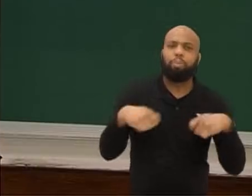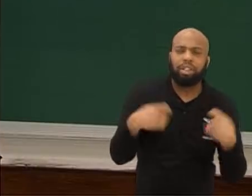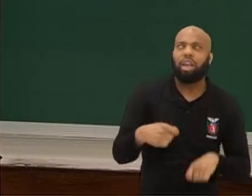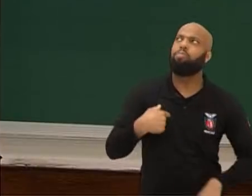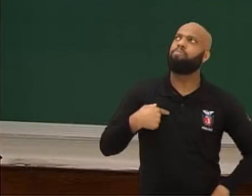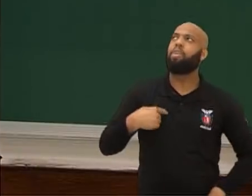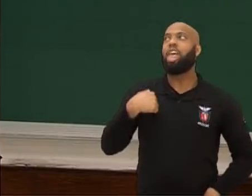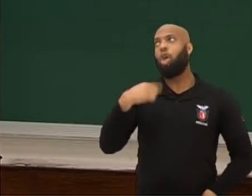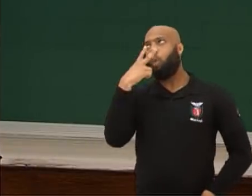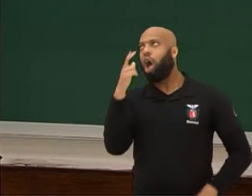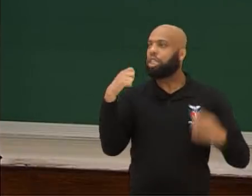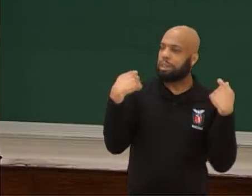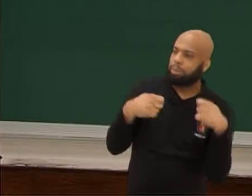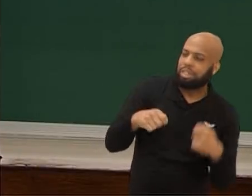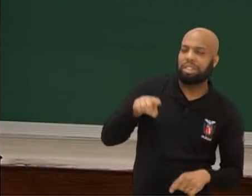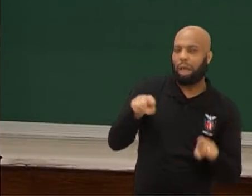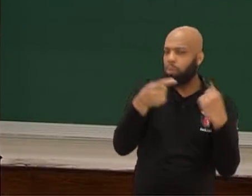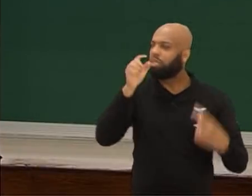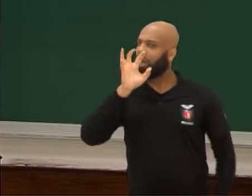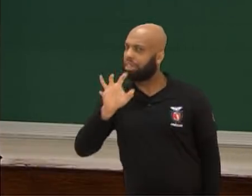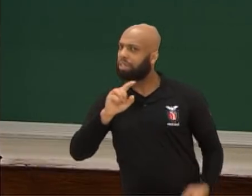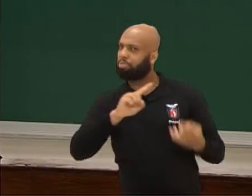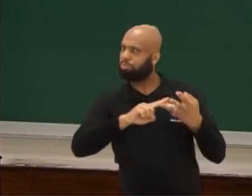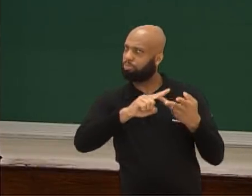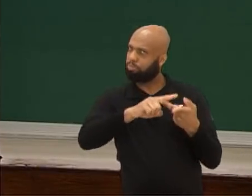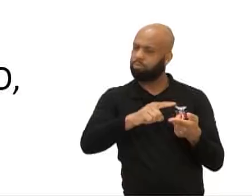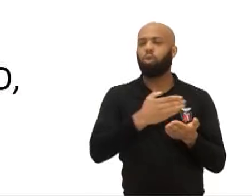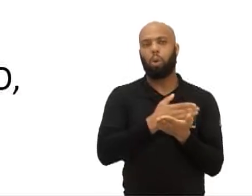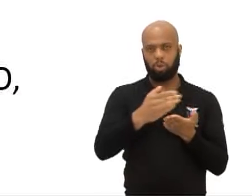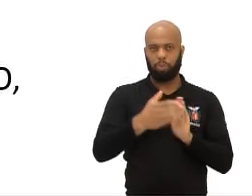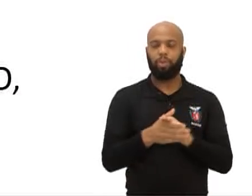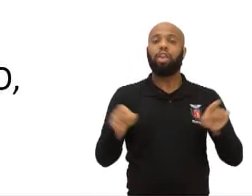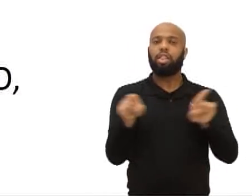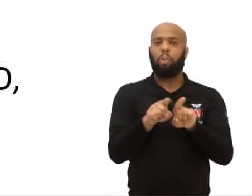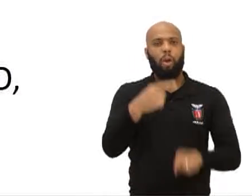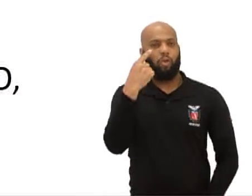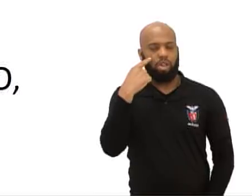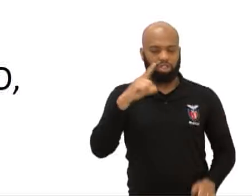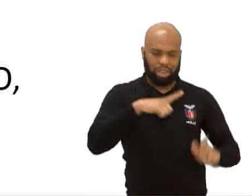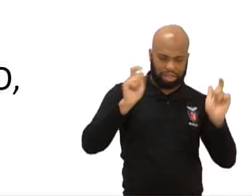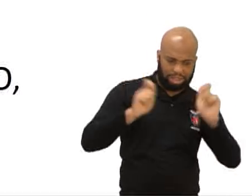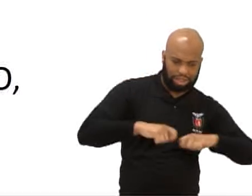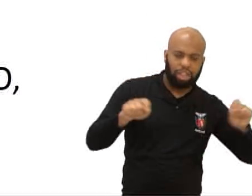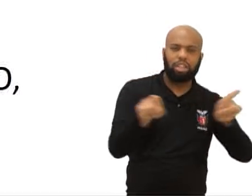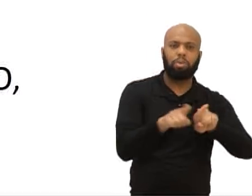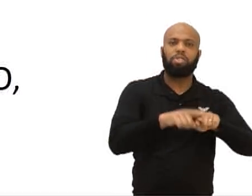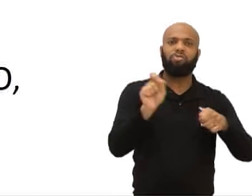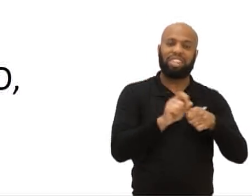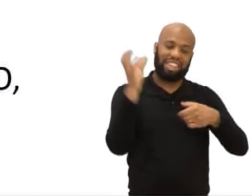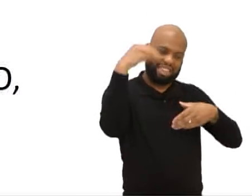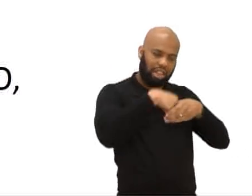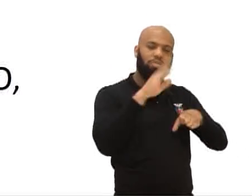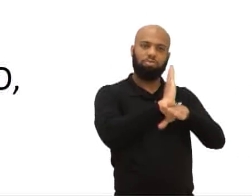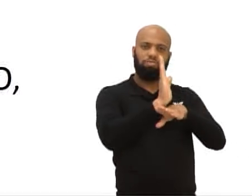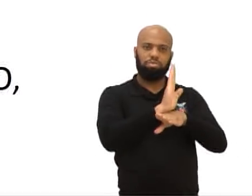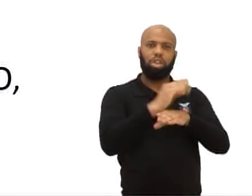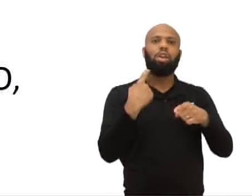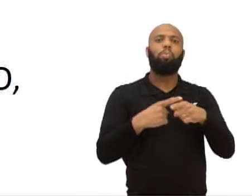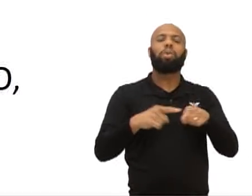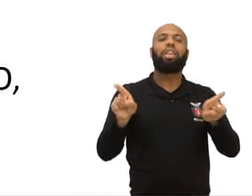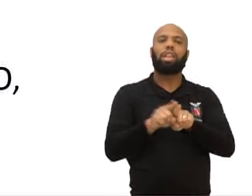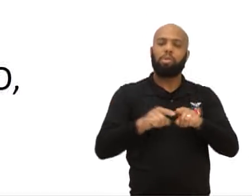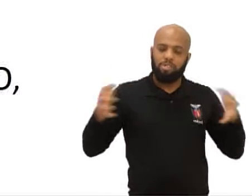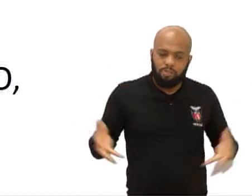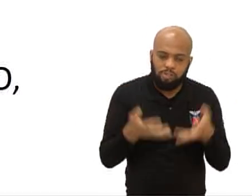que ele percebia para o filme. Viram a possibilidade da música também fazer parte do filme, reforçando